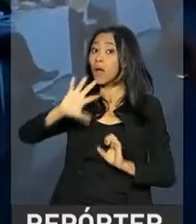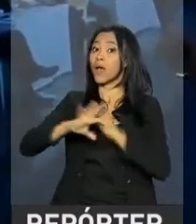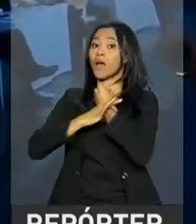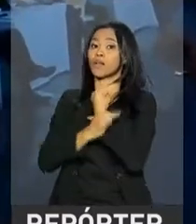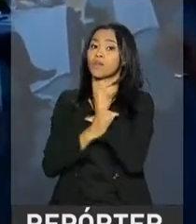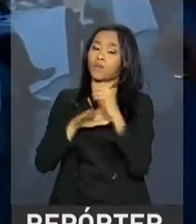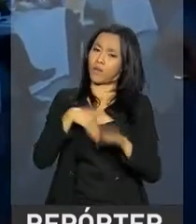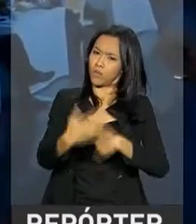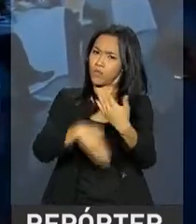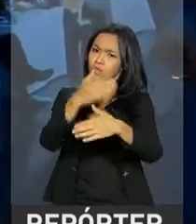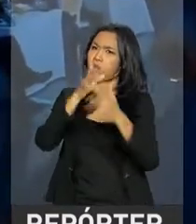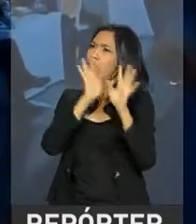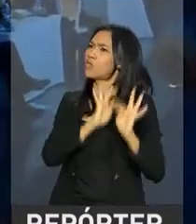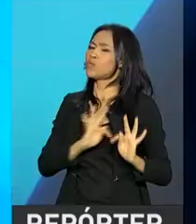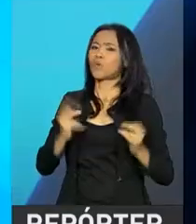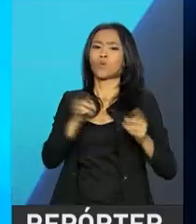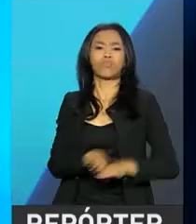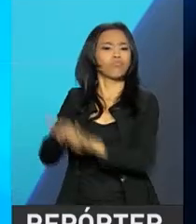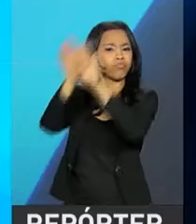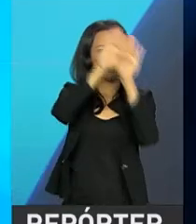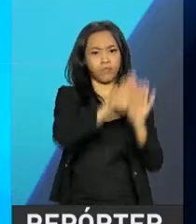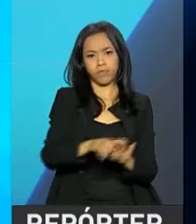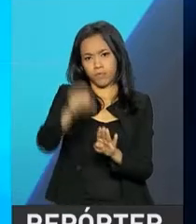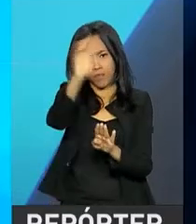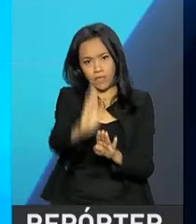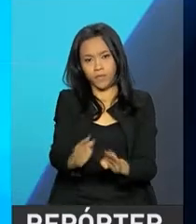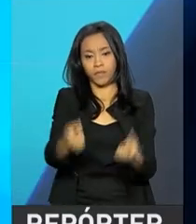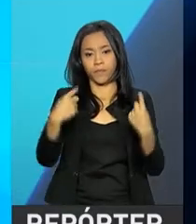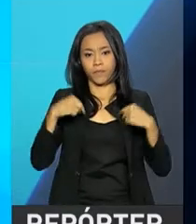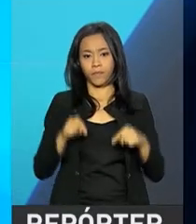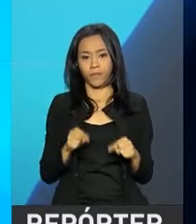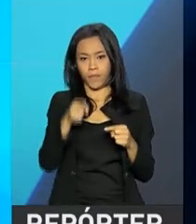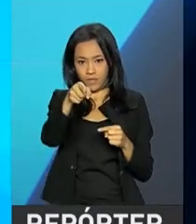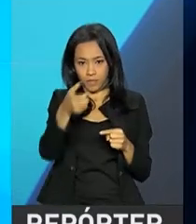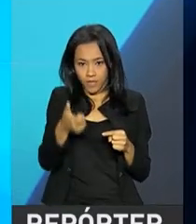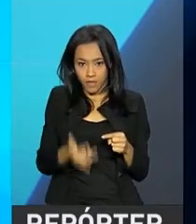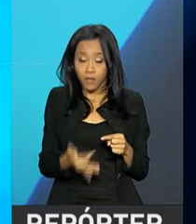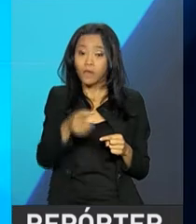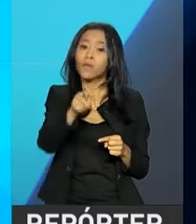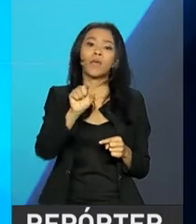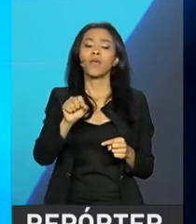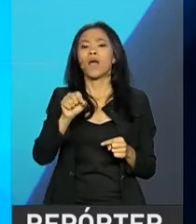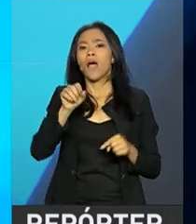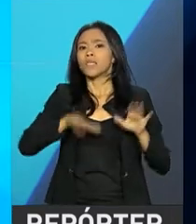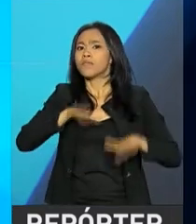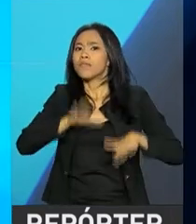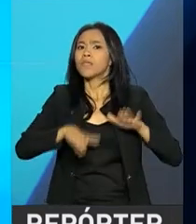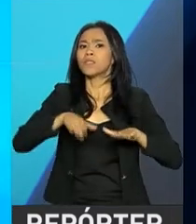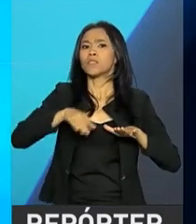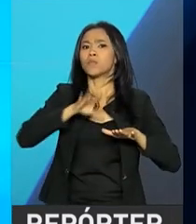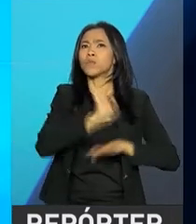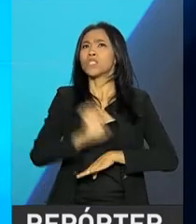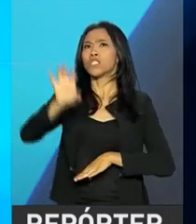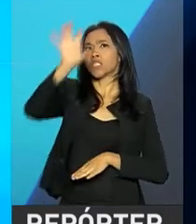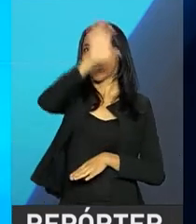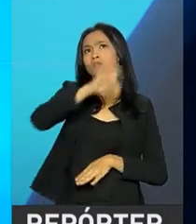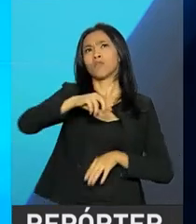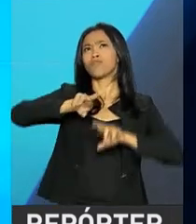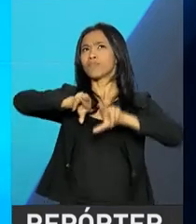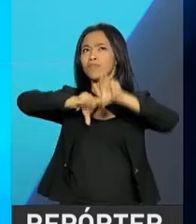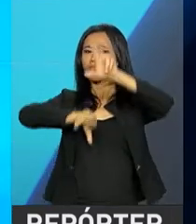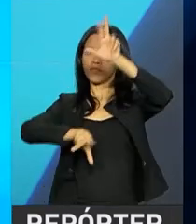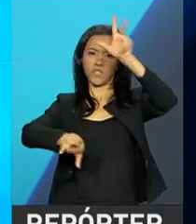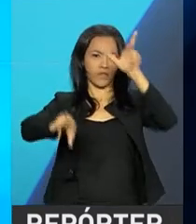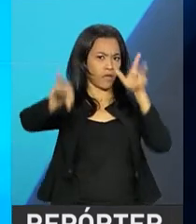desenvolvimento de todo o país muitas vezes há as condições econômicas dos estados são diversas e outro